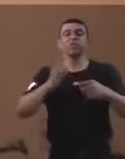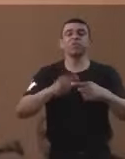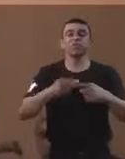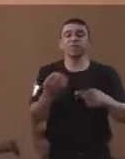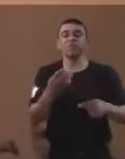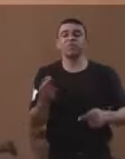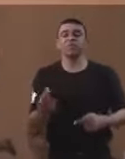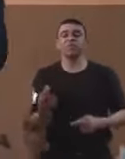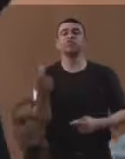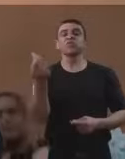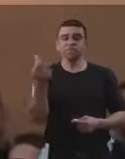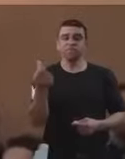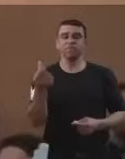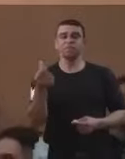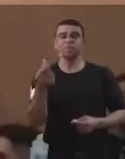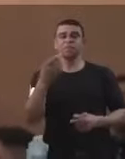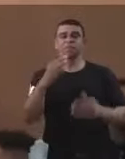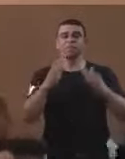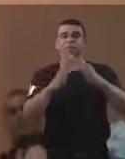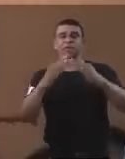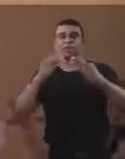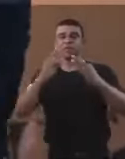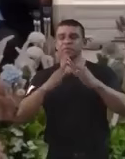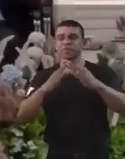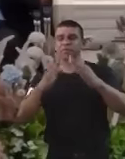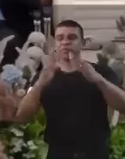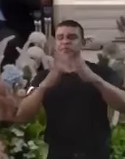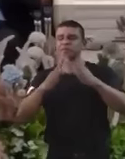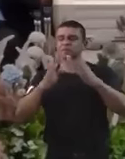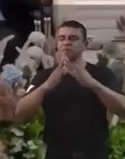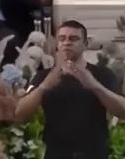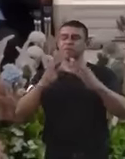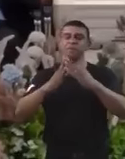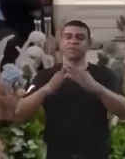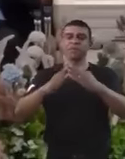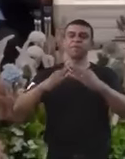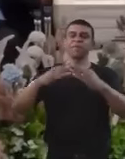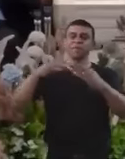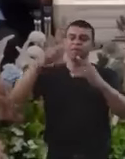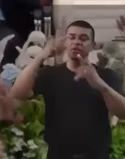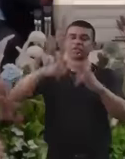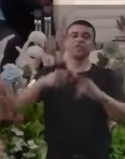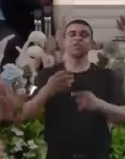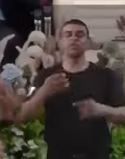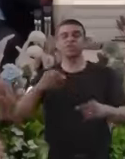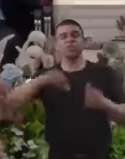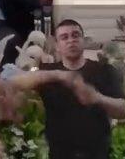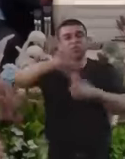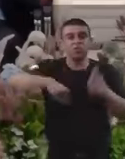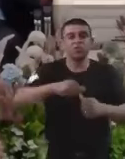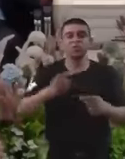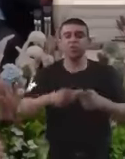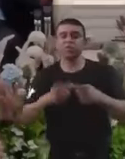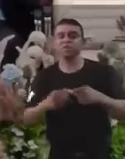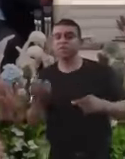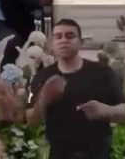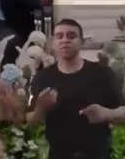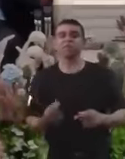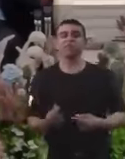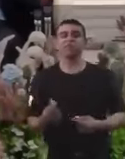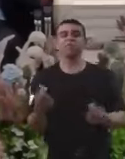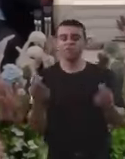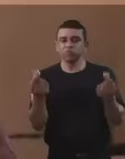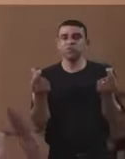por dinheiro. Avarentos! Jesus disse, cuidado com a avareza, porque sua vida